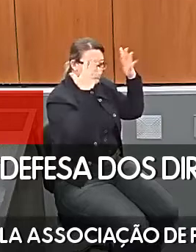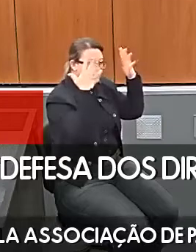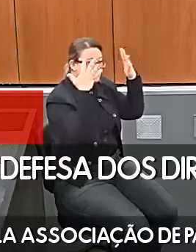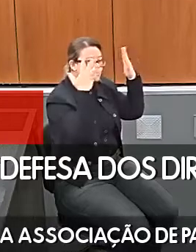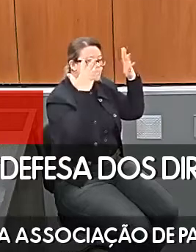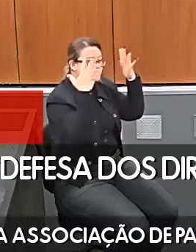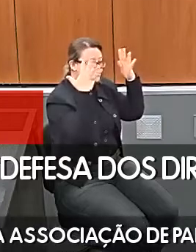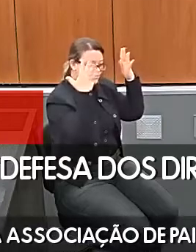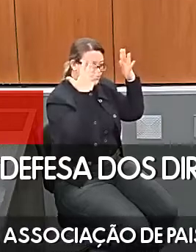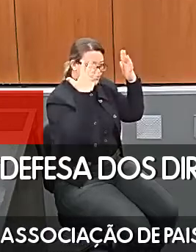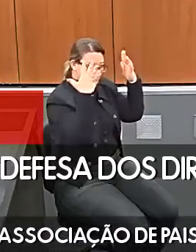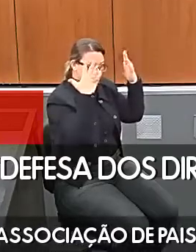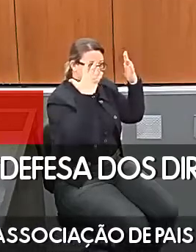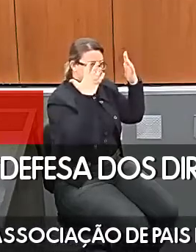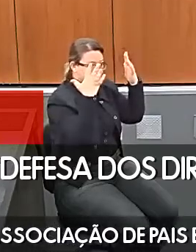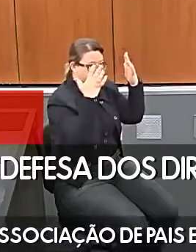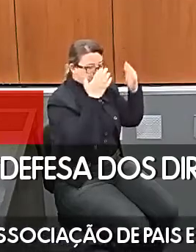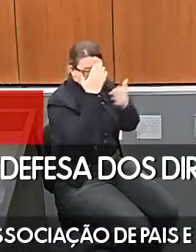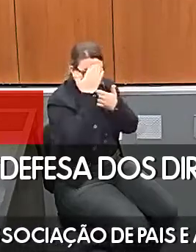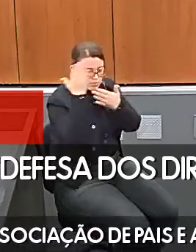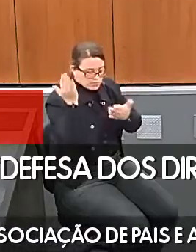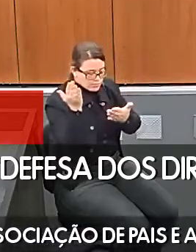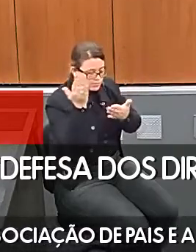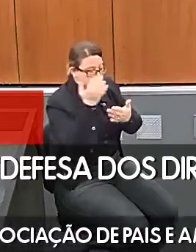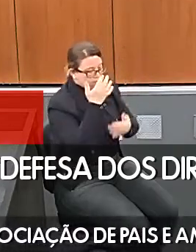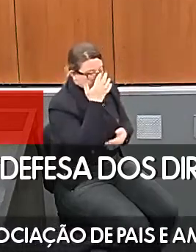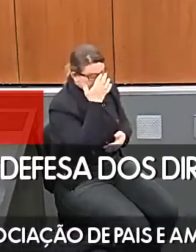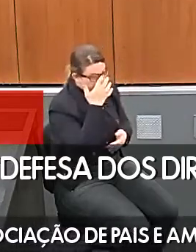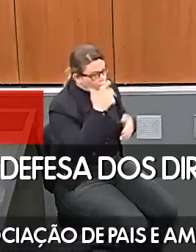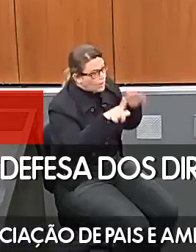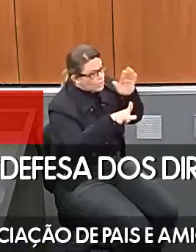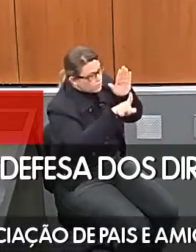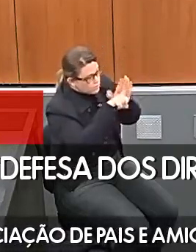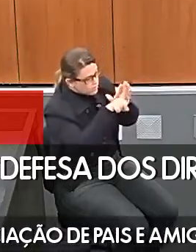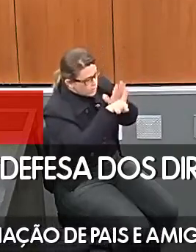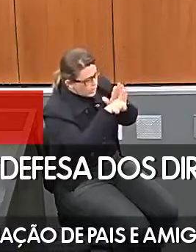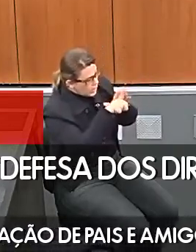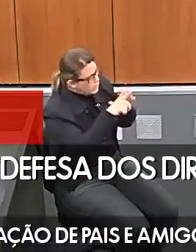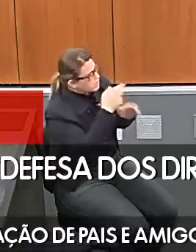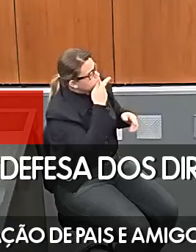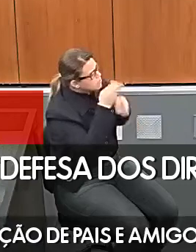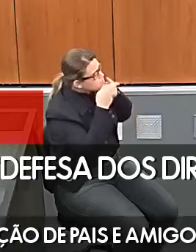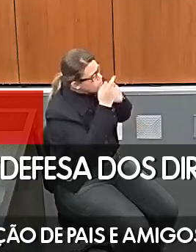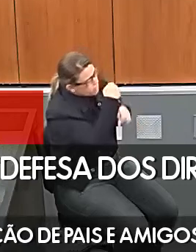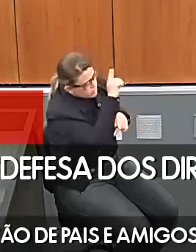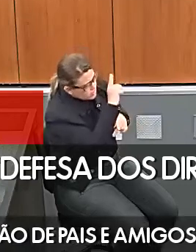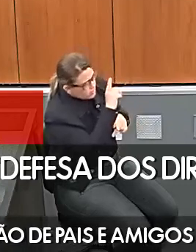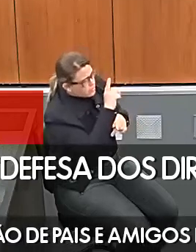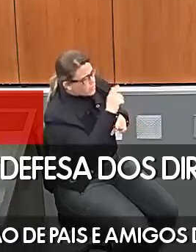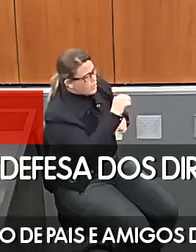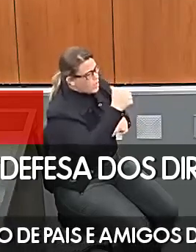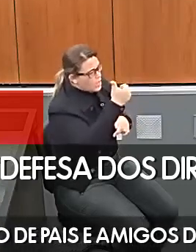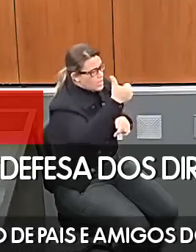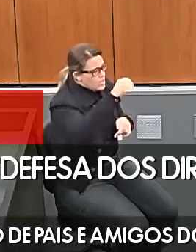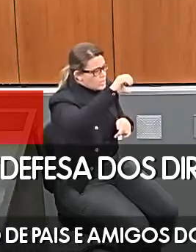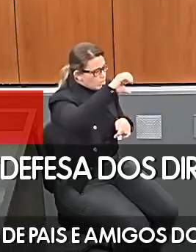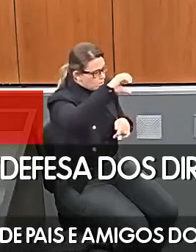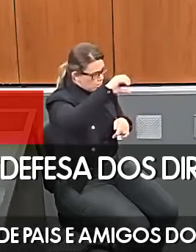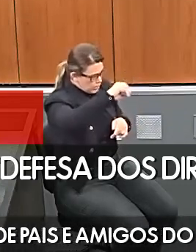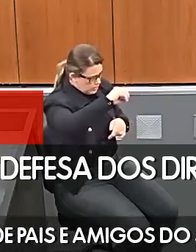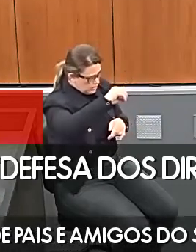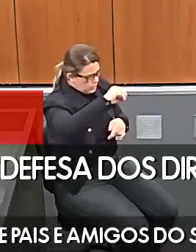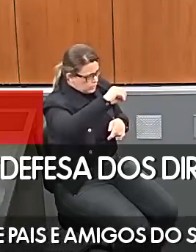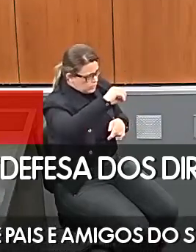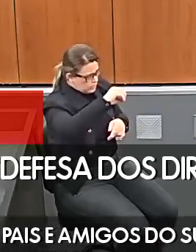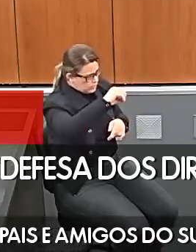Aí, muito bom. Muito obrigado. Ah, essa lei que eu citei é a Lei 10, ela